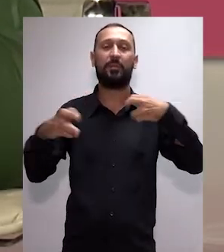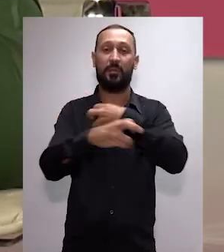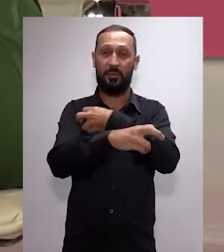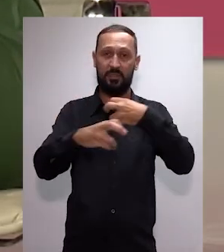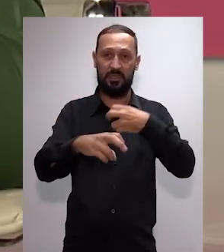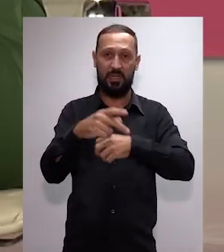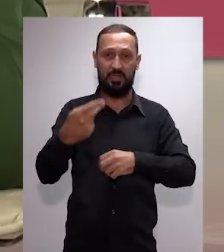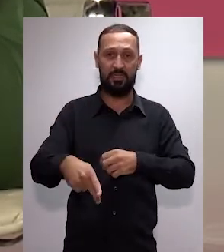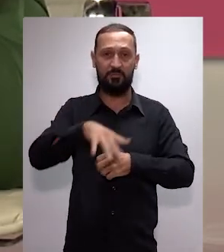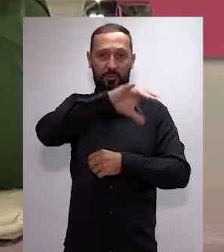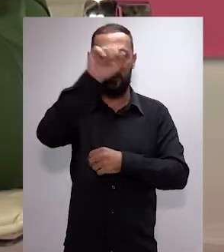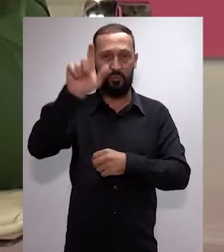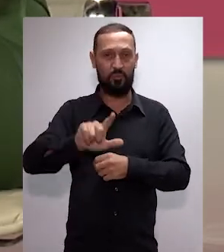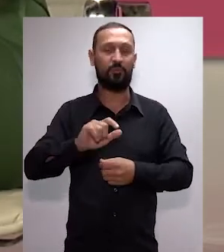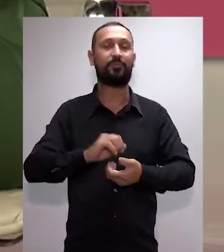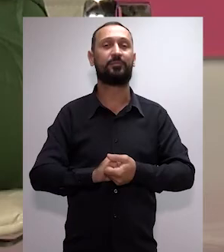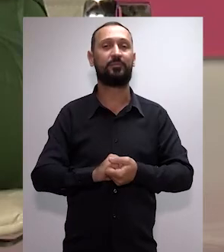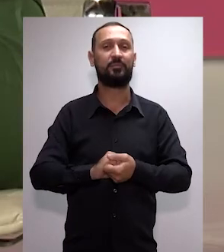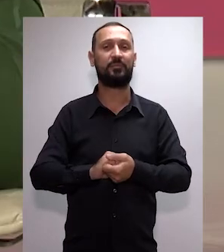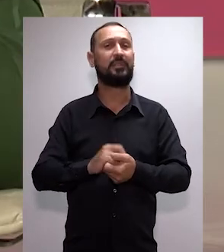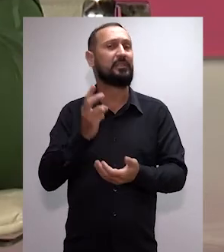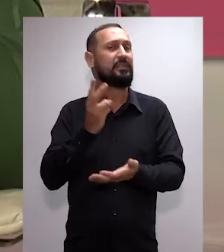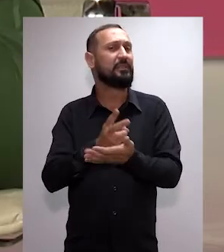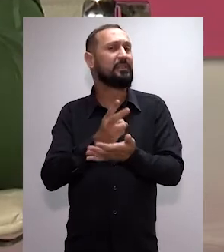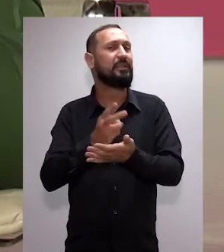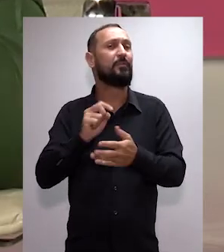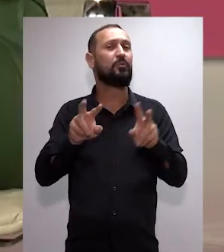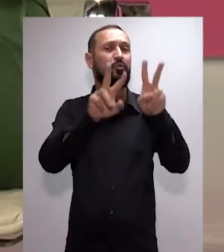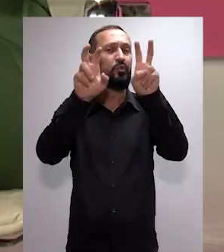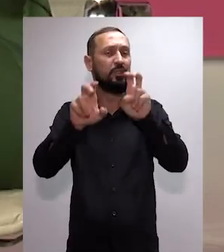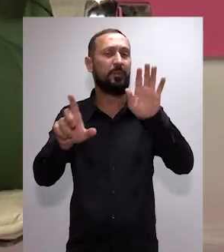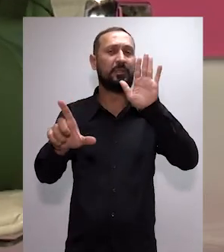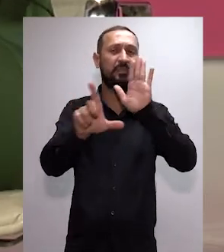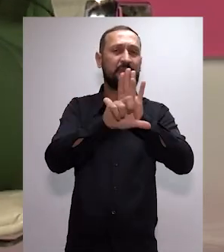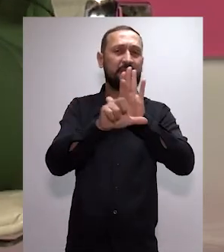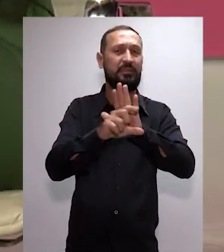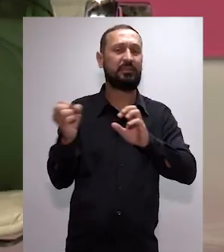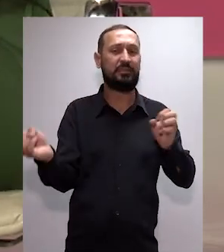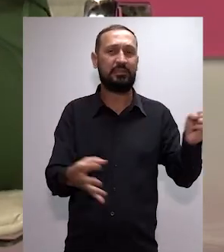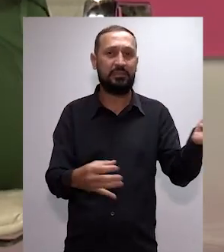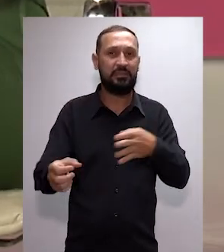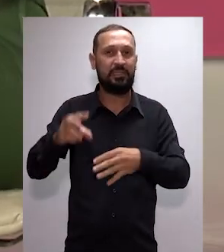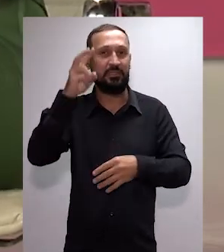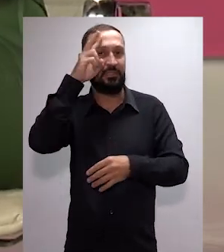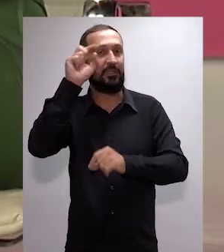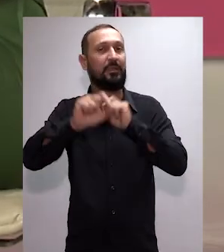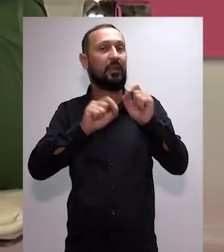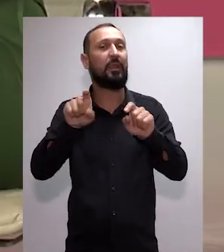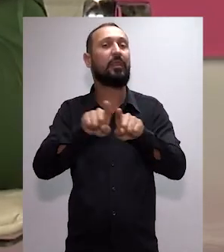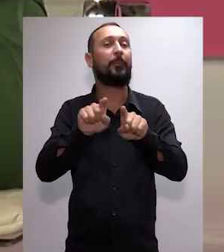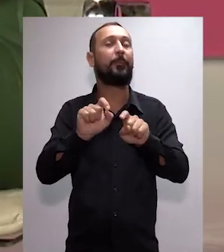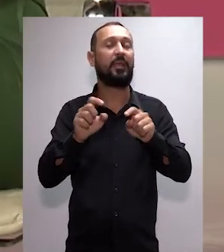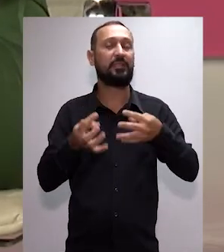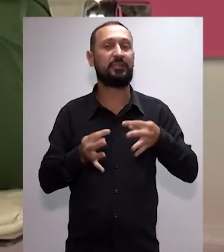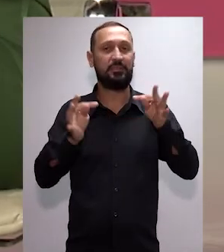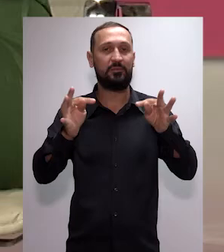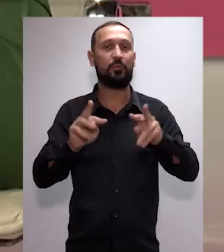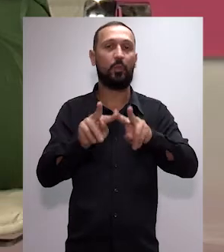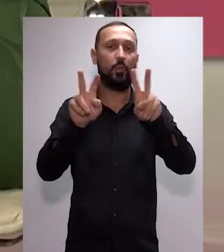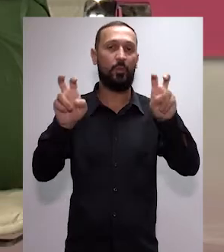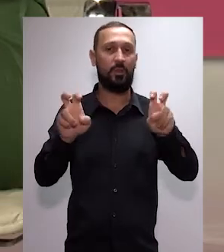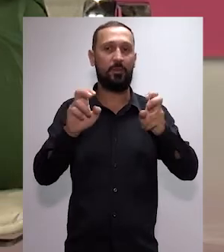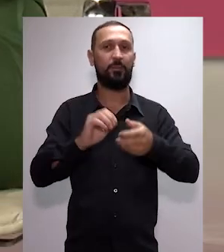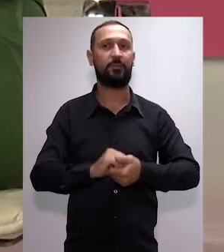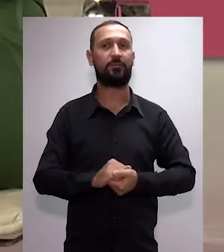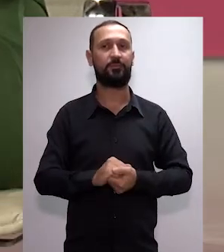mobilidade urbana de Mato Grosso do Sul, sempre lembrando das atualizações legais e o papel da tecnologia nesse